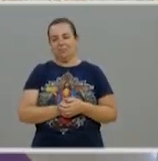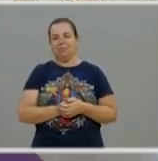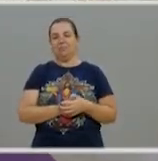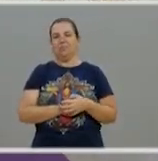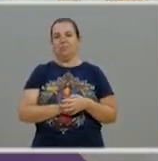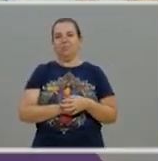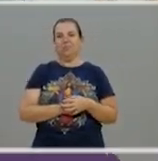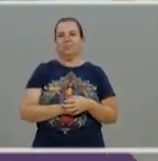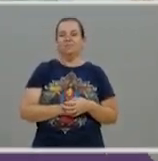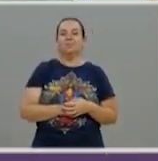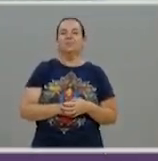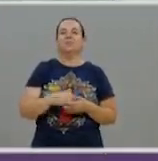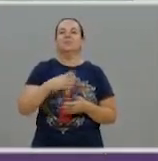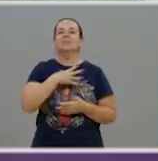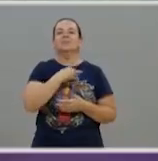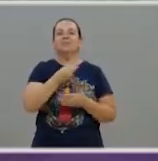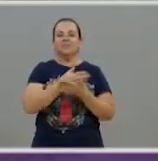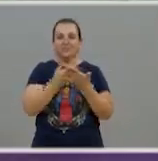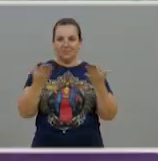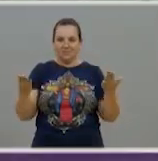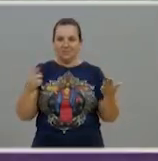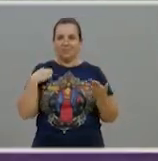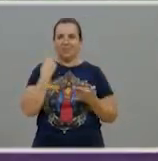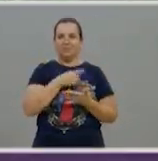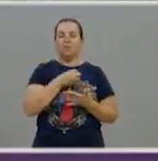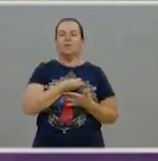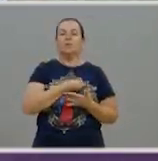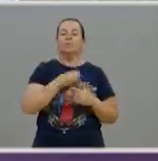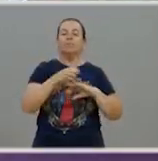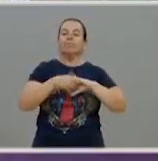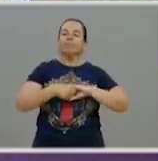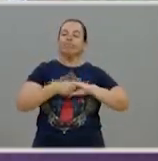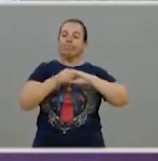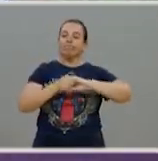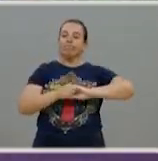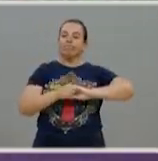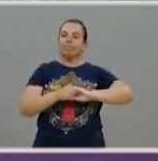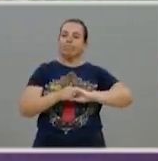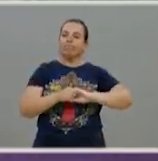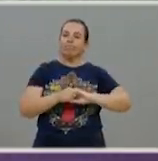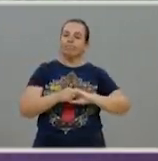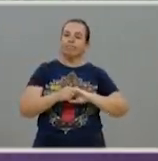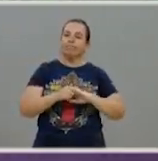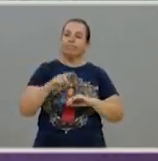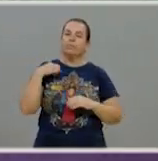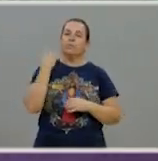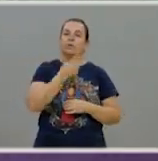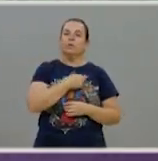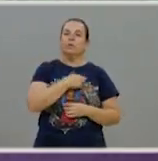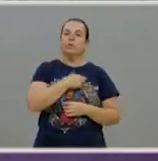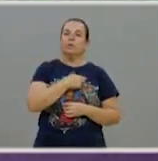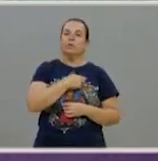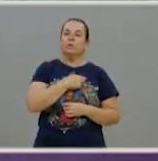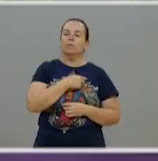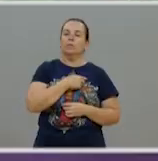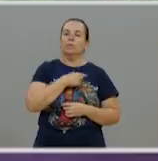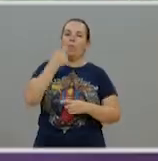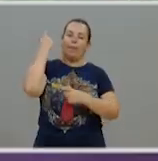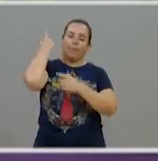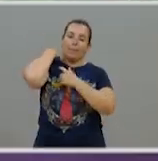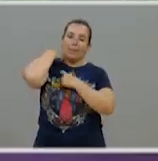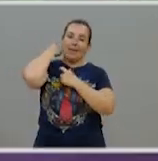noção. Queridos filhos, nós estamos numa ação. Ação Nossa Senhora do